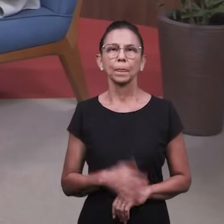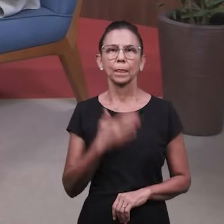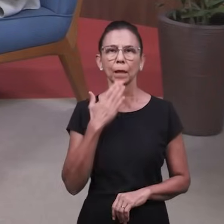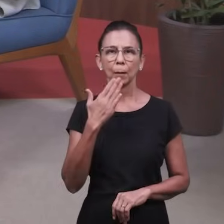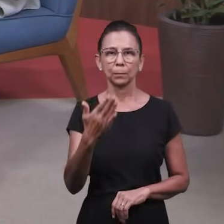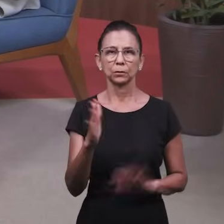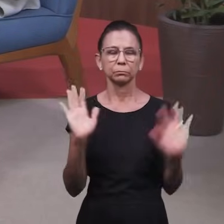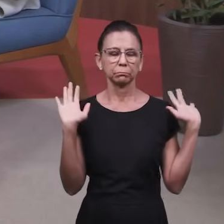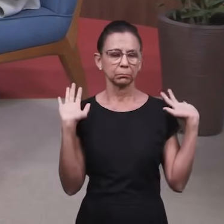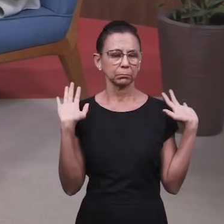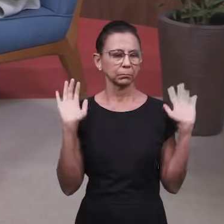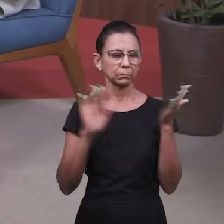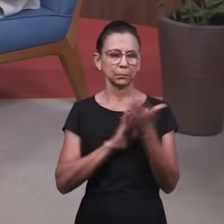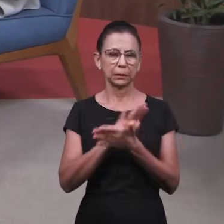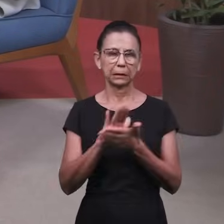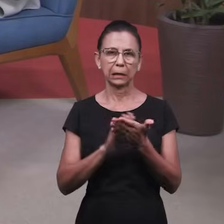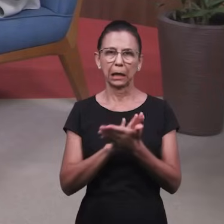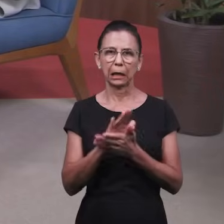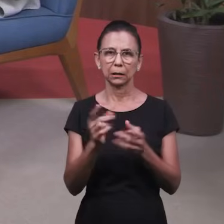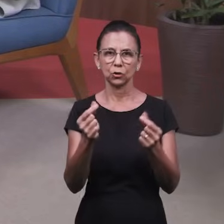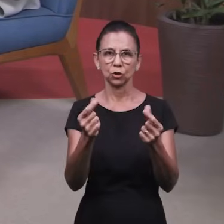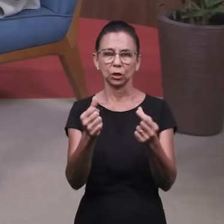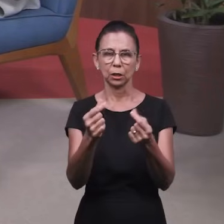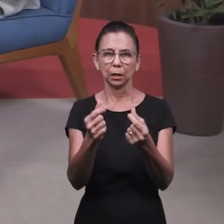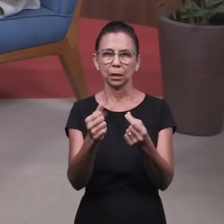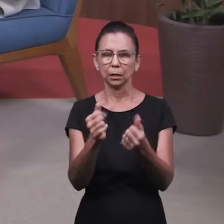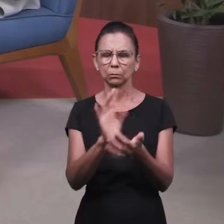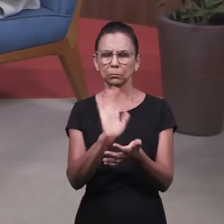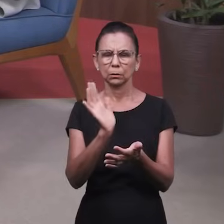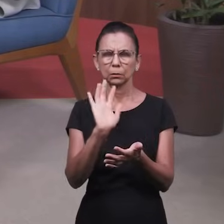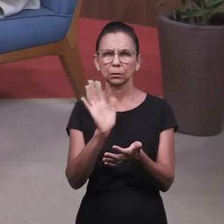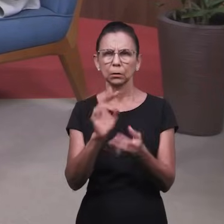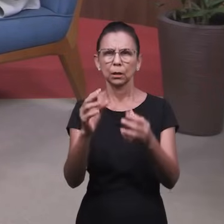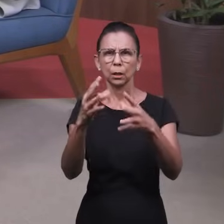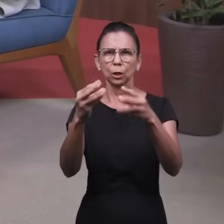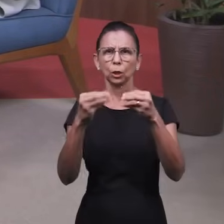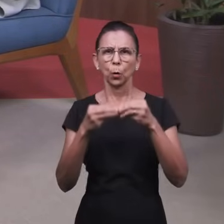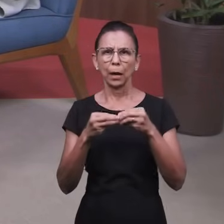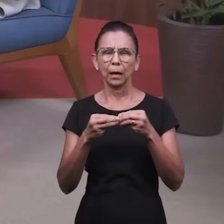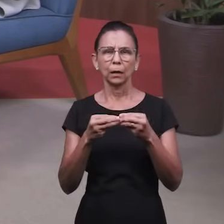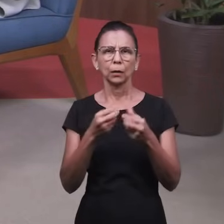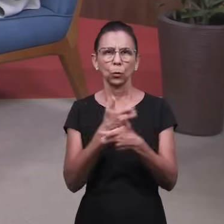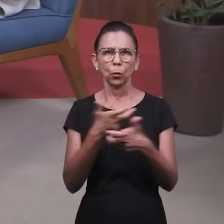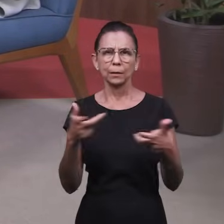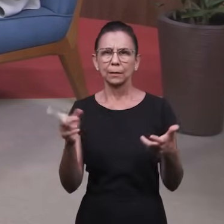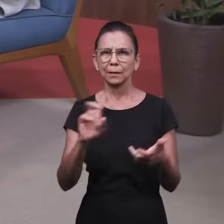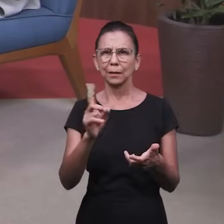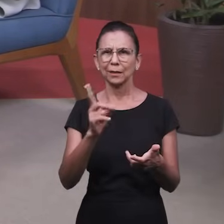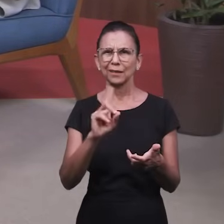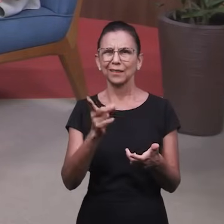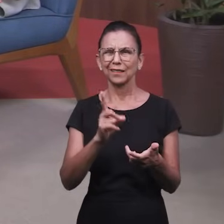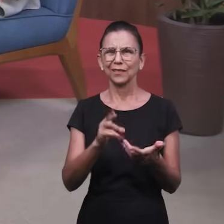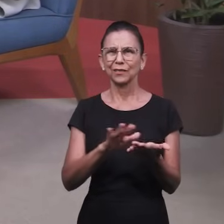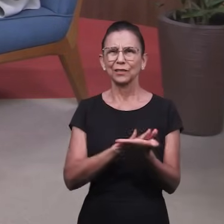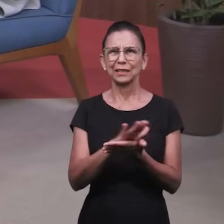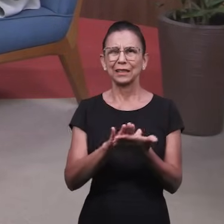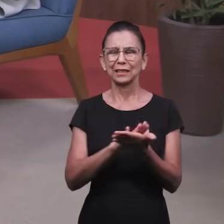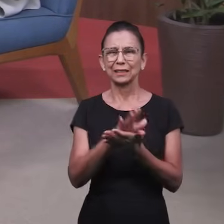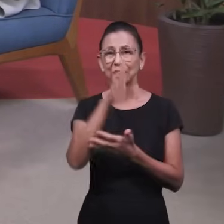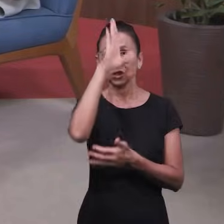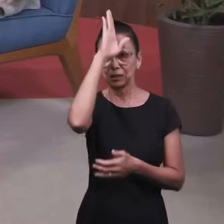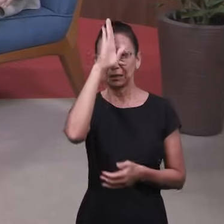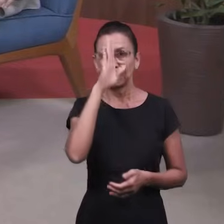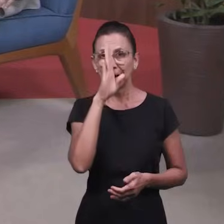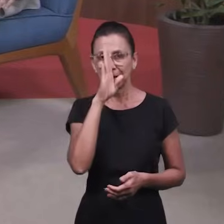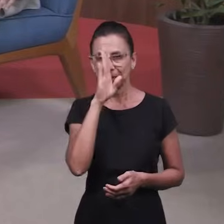pedir qualquer contribuição financeira, oferta, nada disso, não vamos pedir, é tudo de graça mesmo. E você pode ligar todas